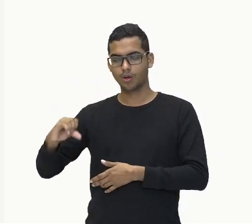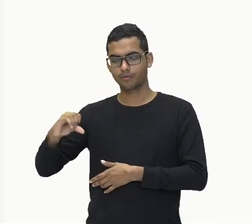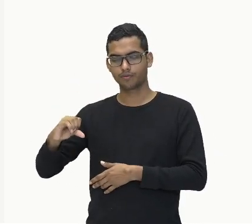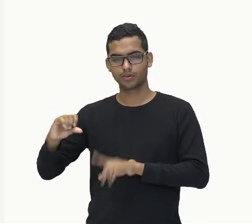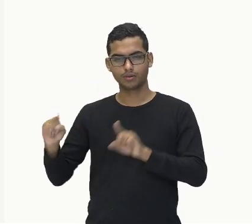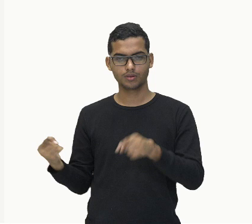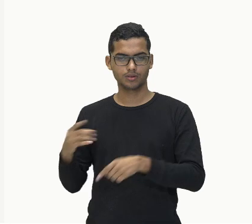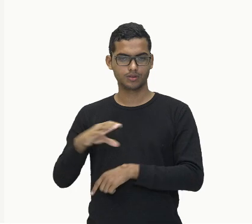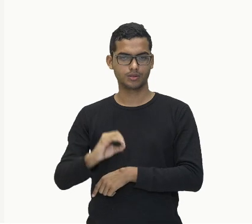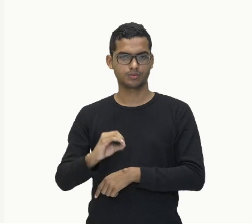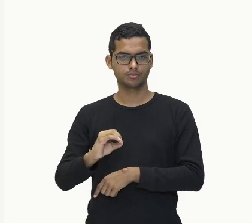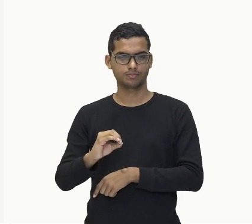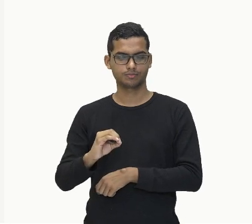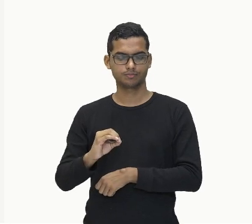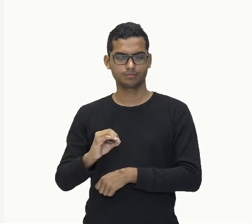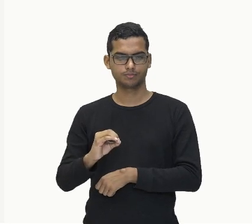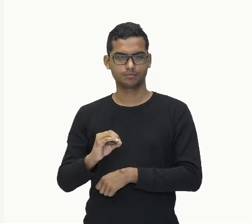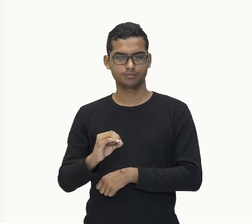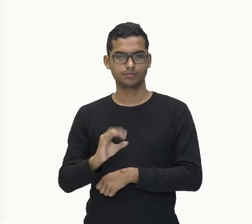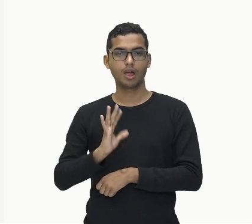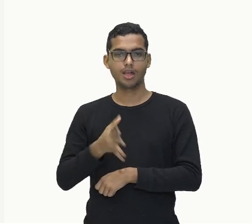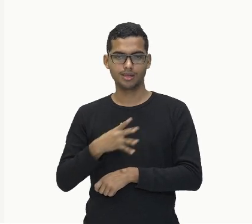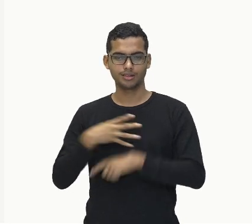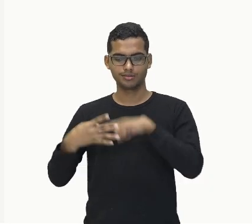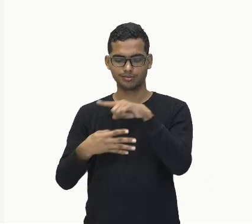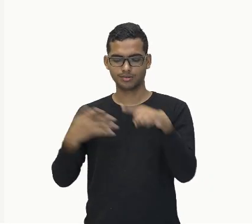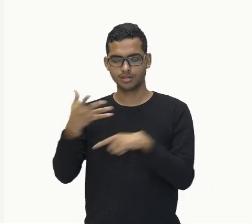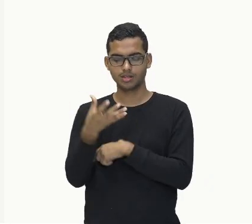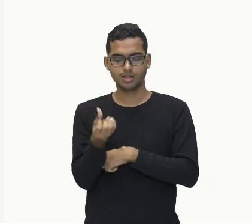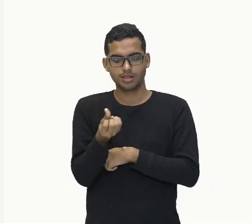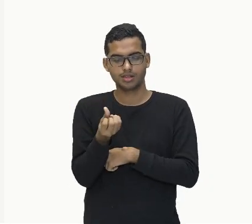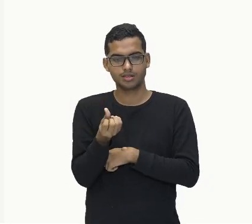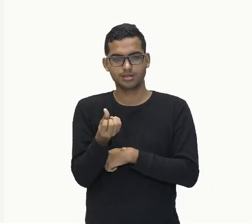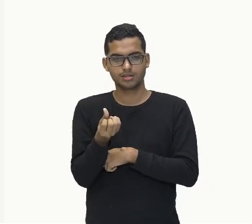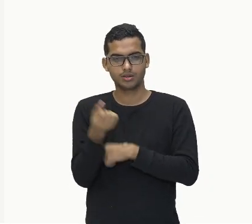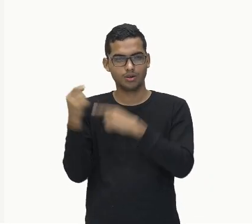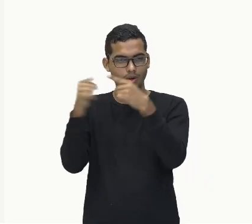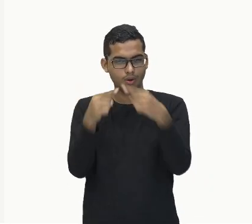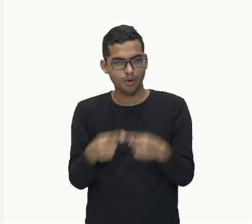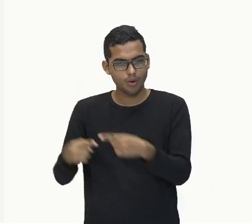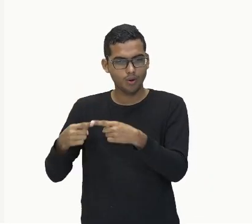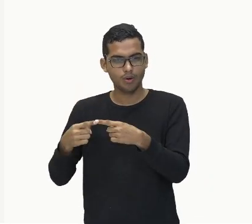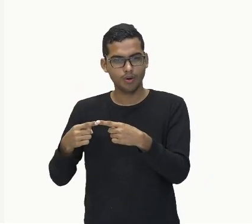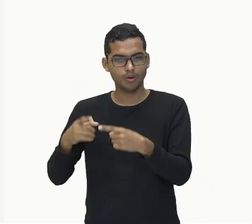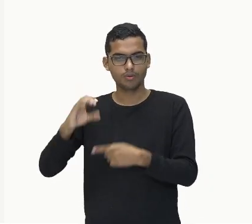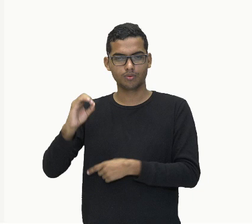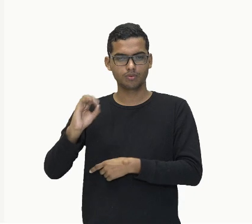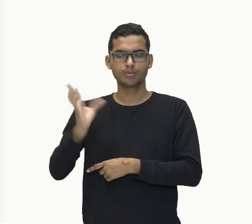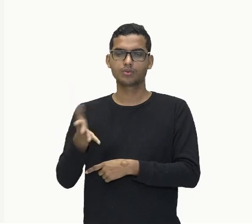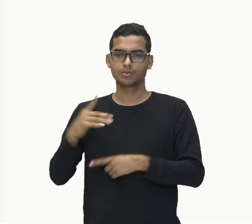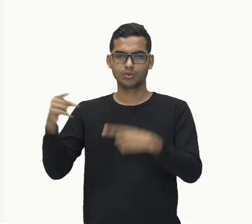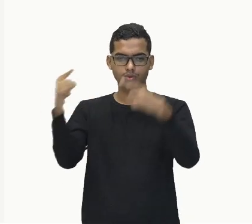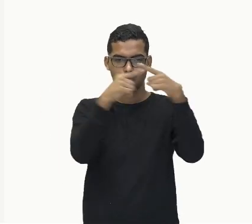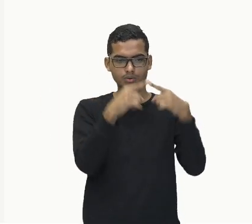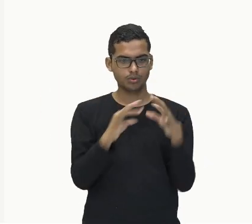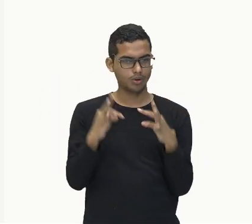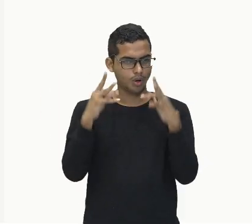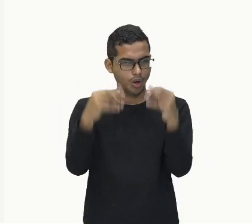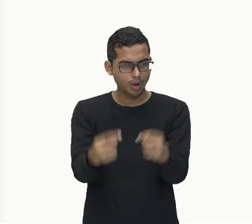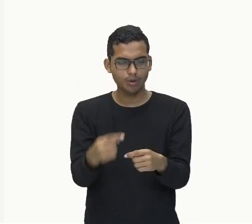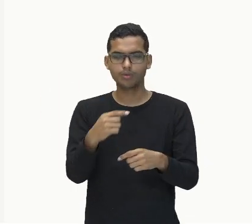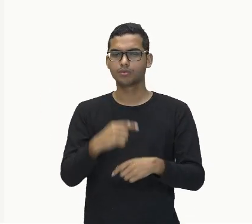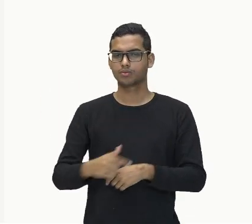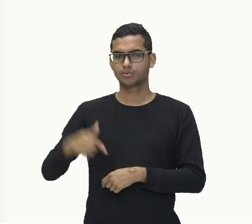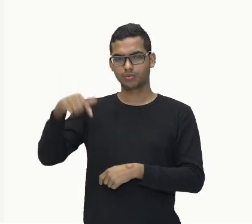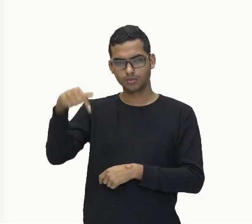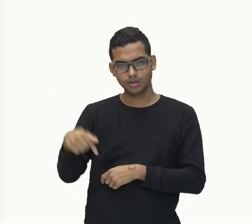0. Aí já temos 6 combinações. E o 0, ele já está combinado aqui com todas, ó. Já está combinado com